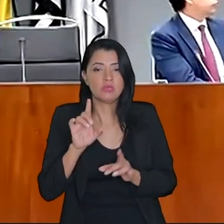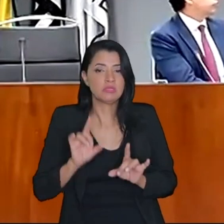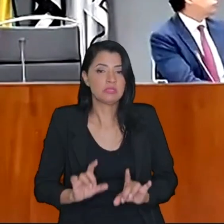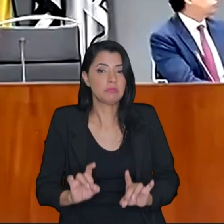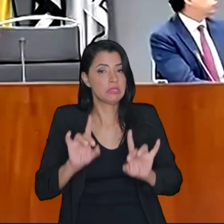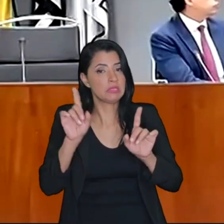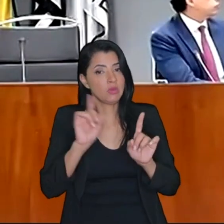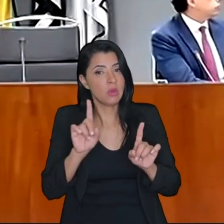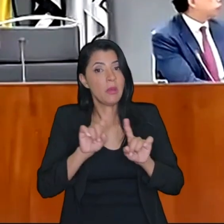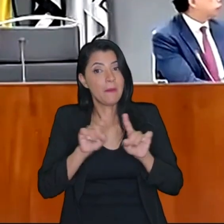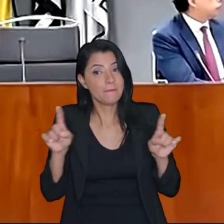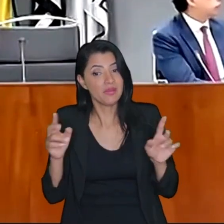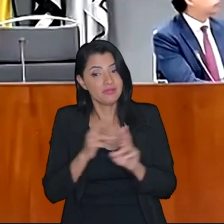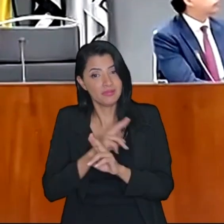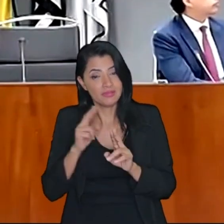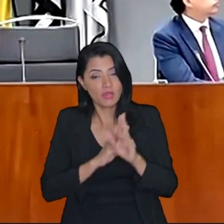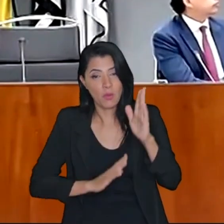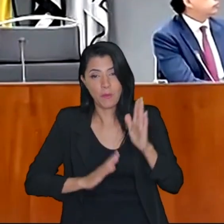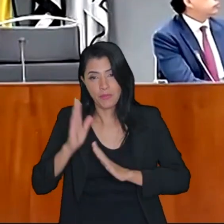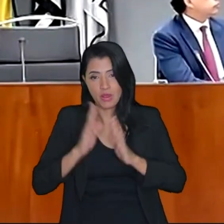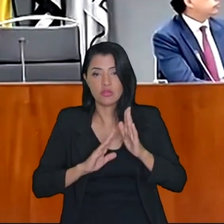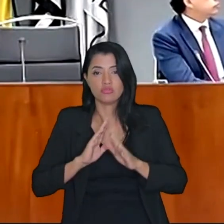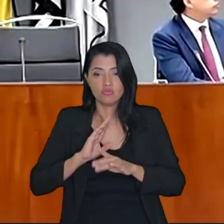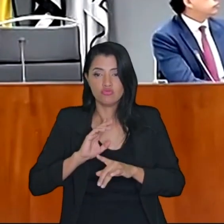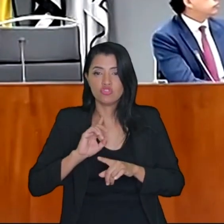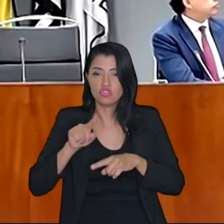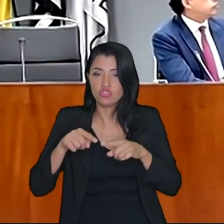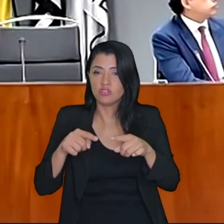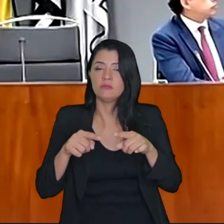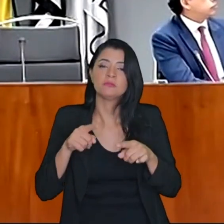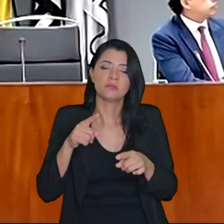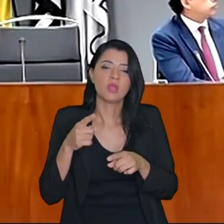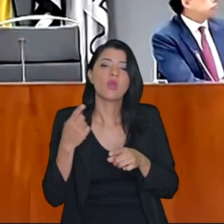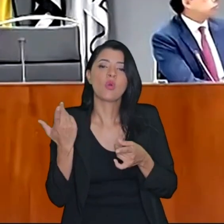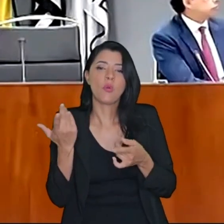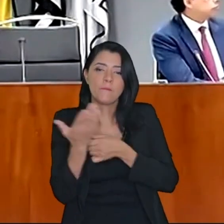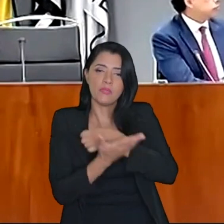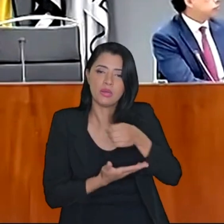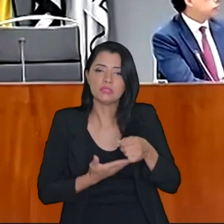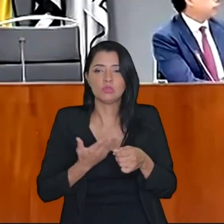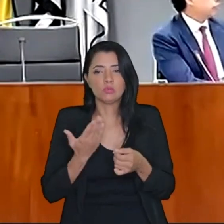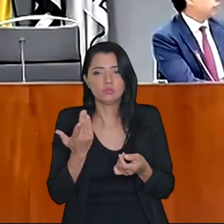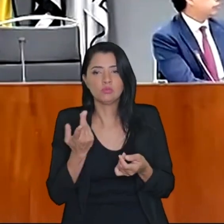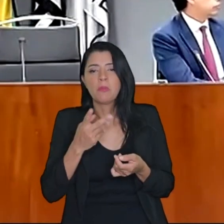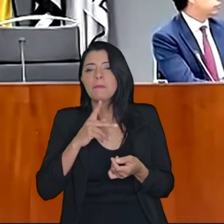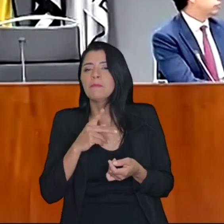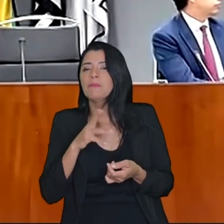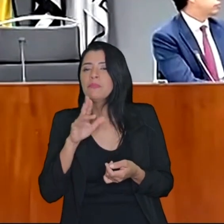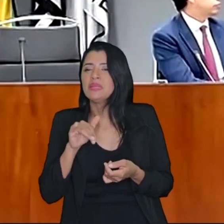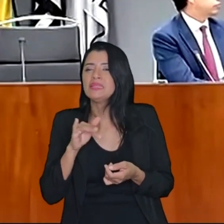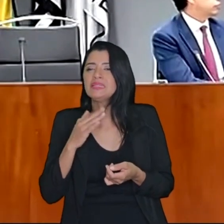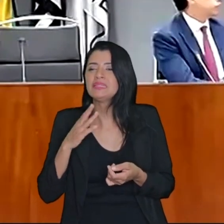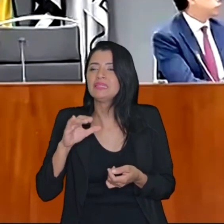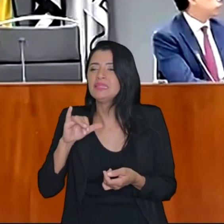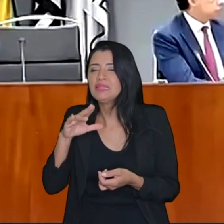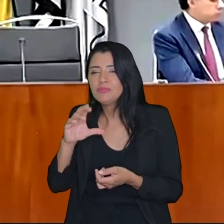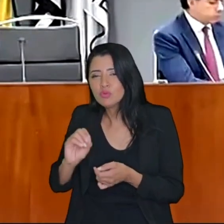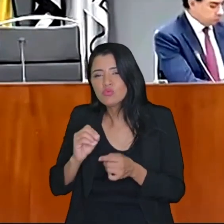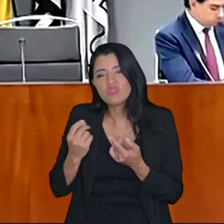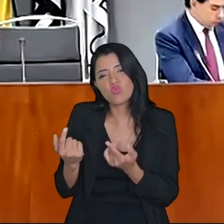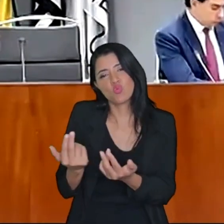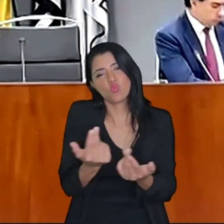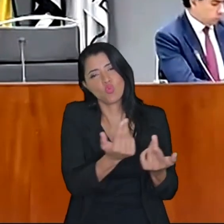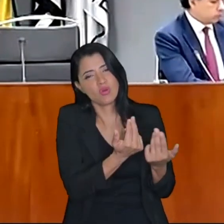especial, mas em relação aos prazos de progressão, com base no princípio da igualdade, não faz sentido eu poder negociar prazo de progressão